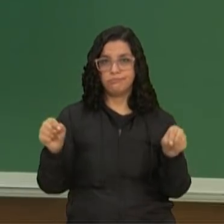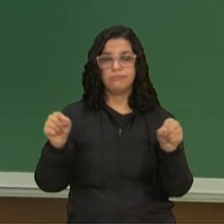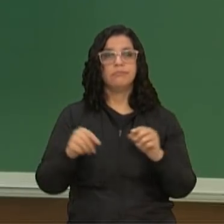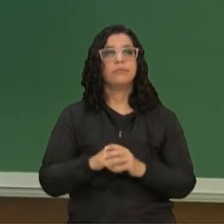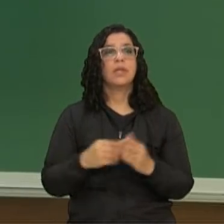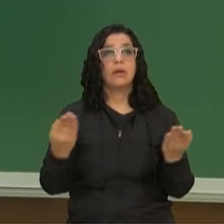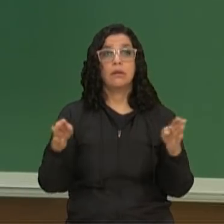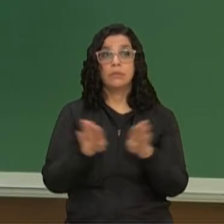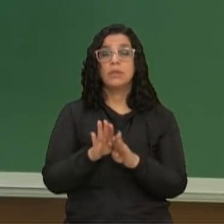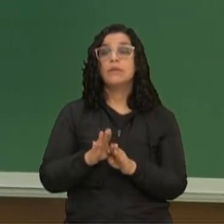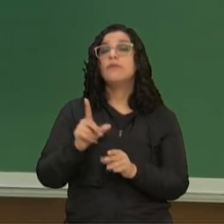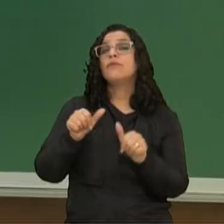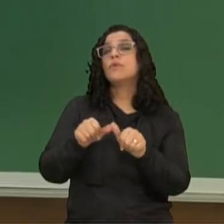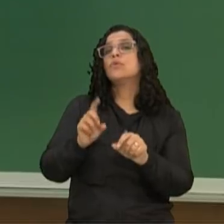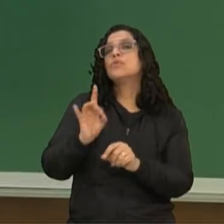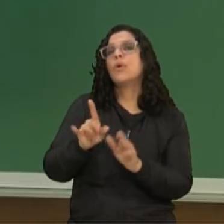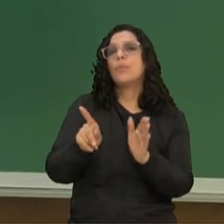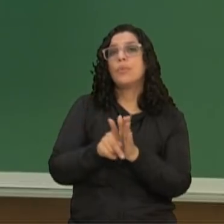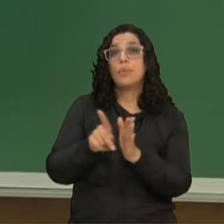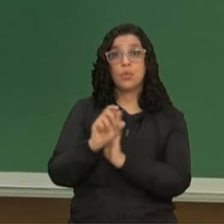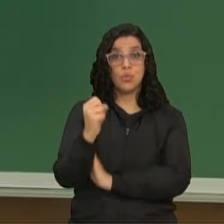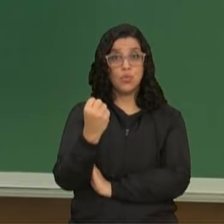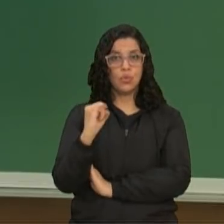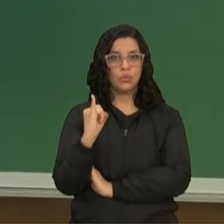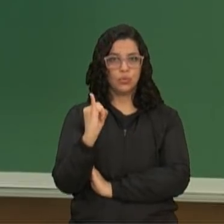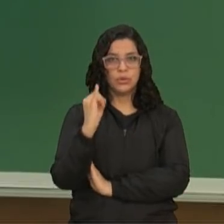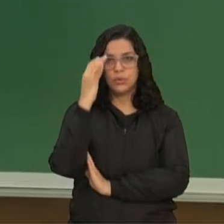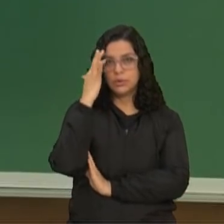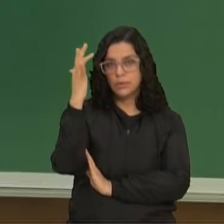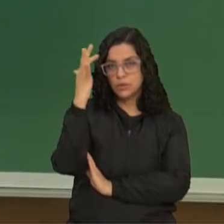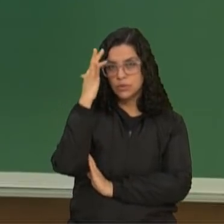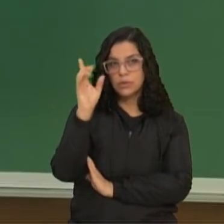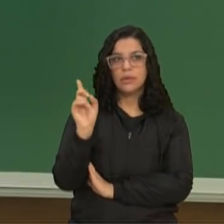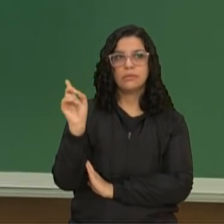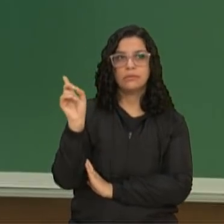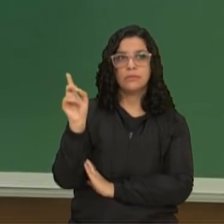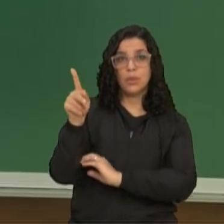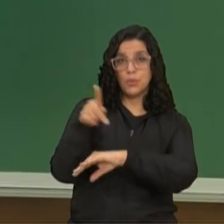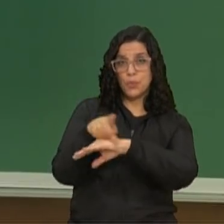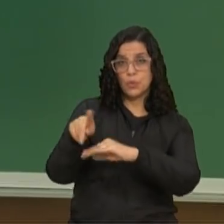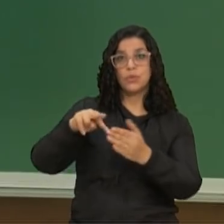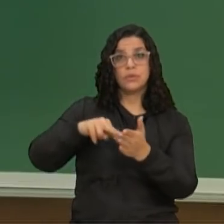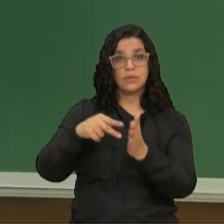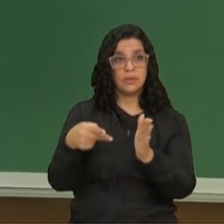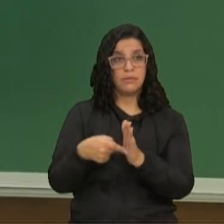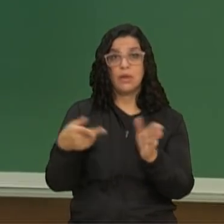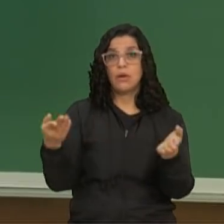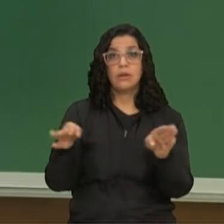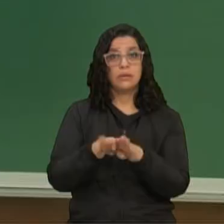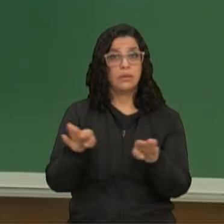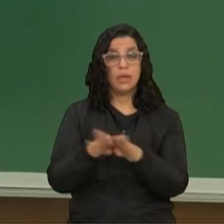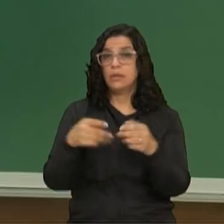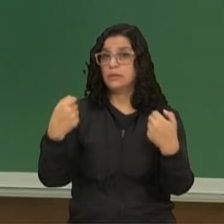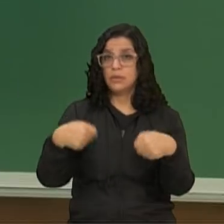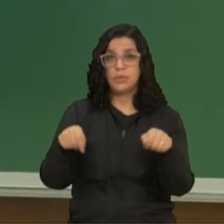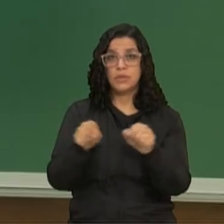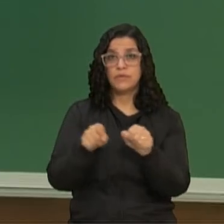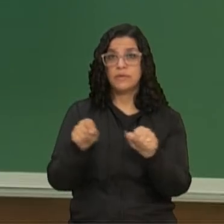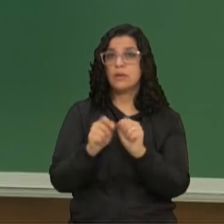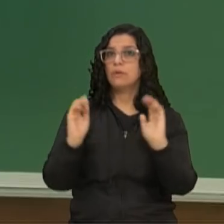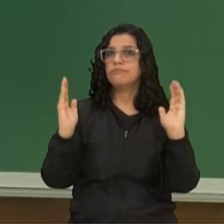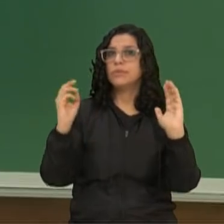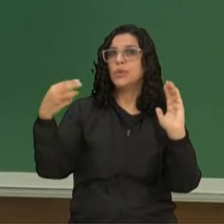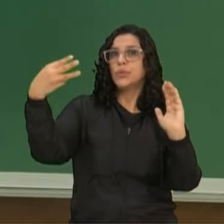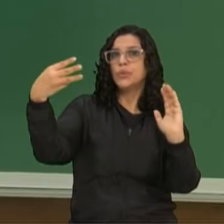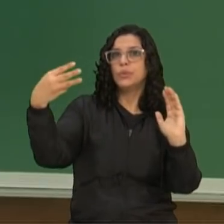simplificar. Ficou aqui, portanto, o número imaginário puro, ou seja, não vai haver necessidade de aplicar